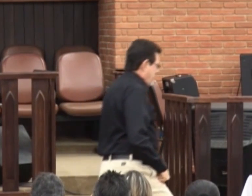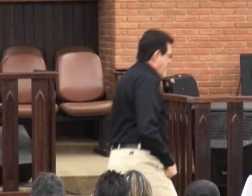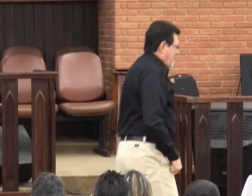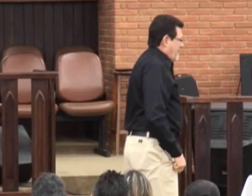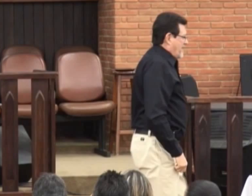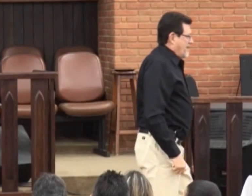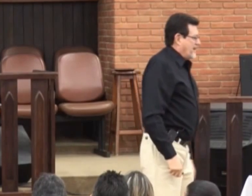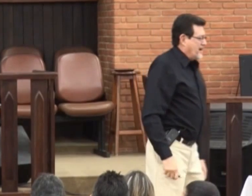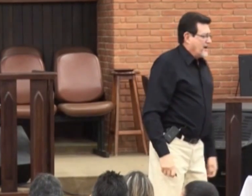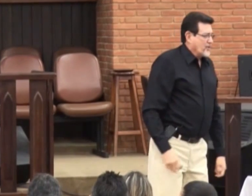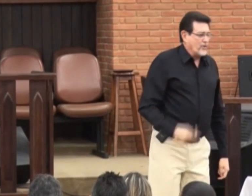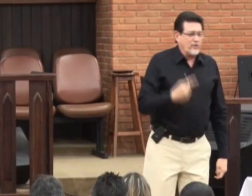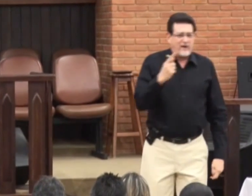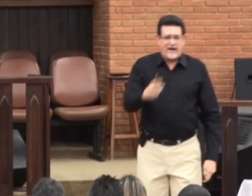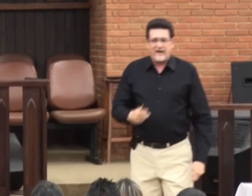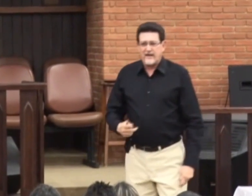chamar.